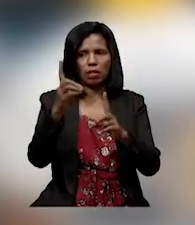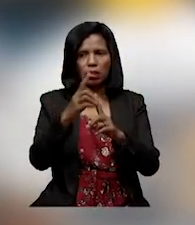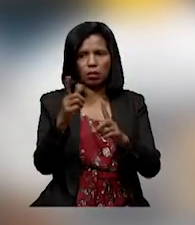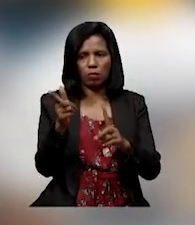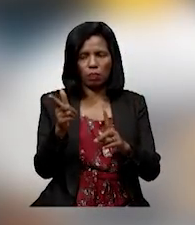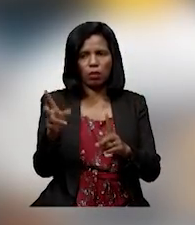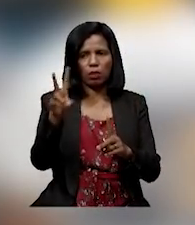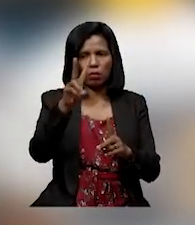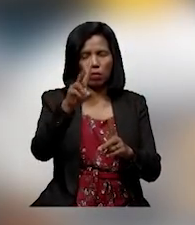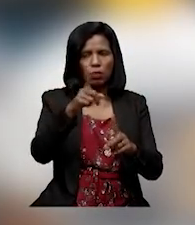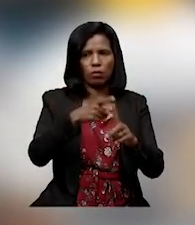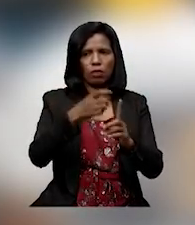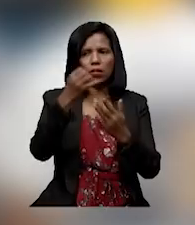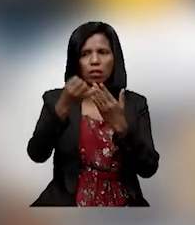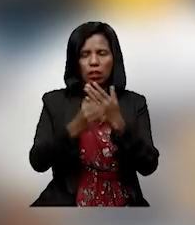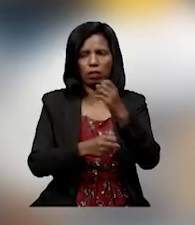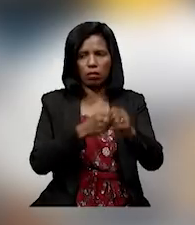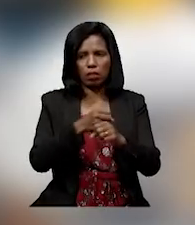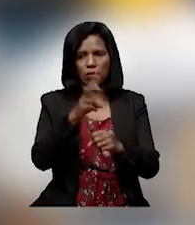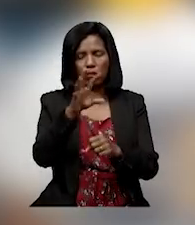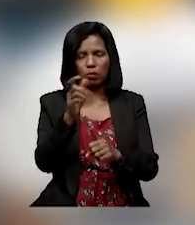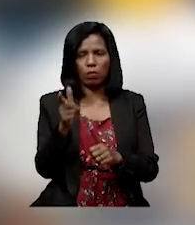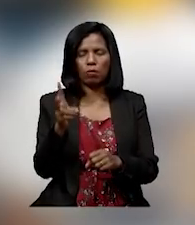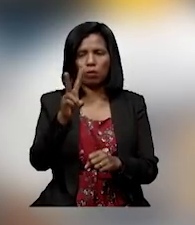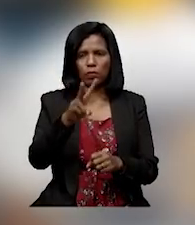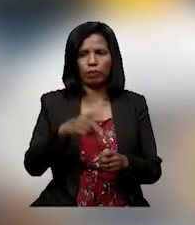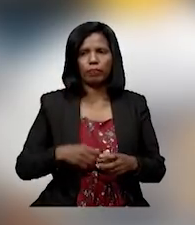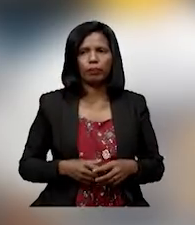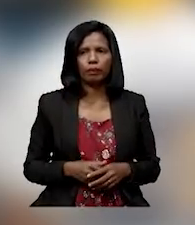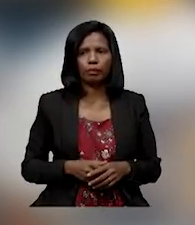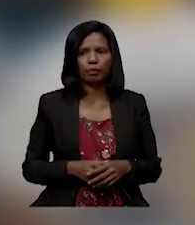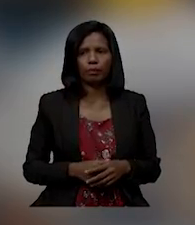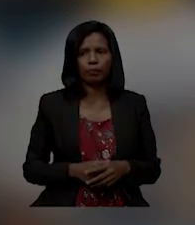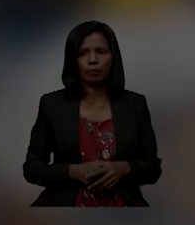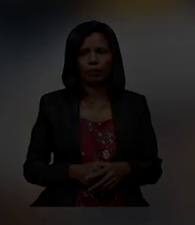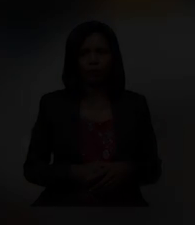Ruanuru Singrua, Fulan Zaneiro, Tinerungrua, Ruanuru Singrua. Almeida dos Santos, Jaime dos Santos, ZMN.